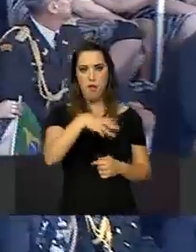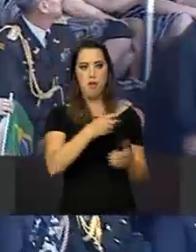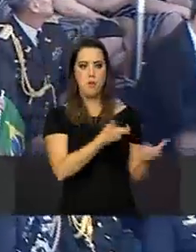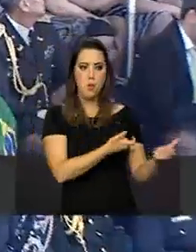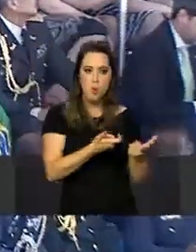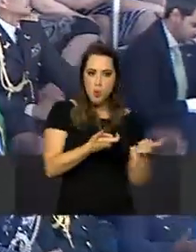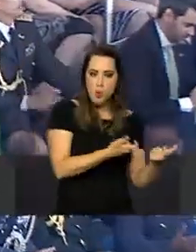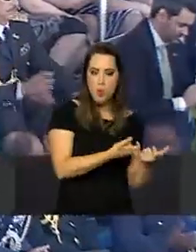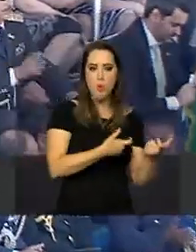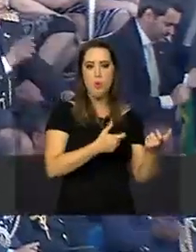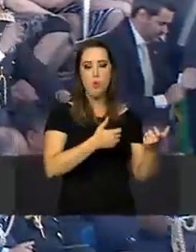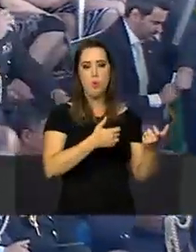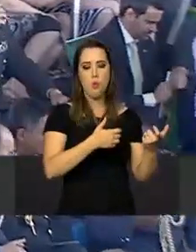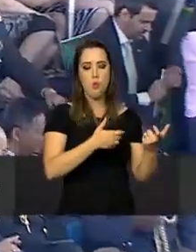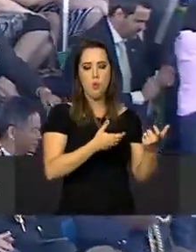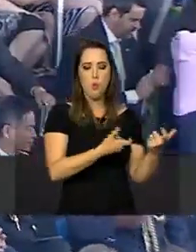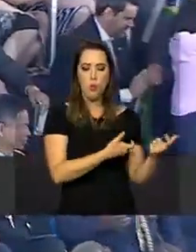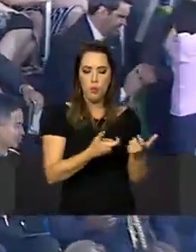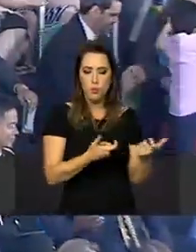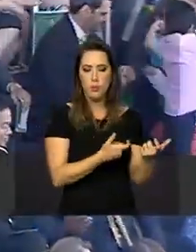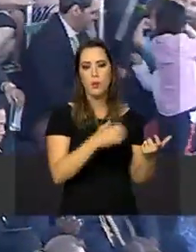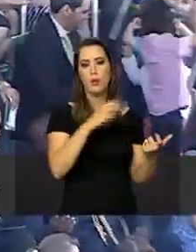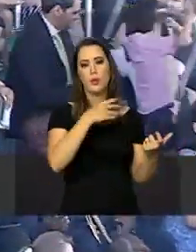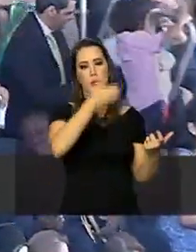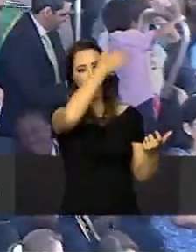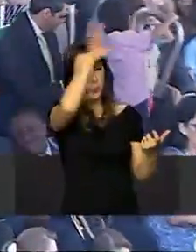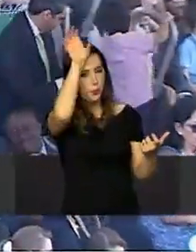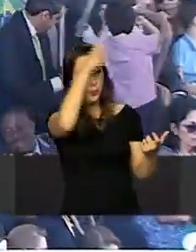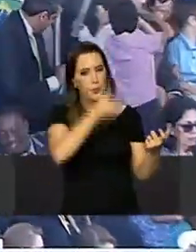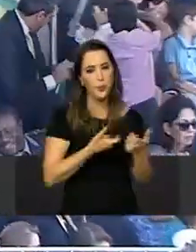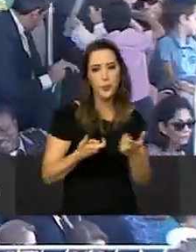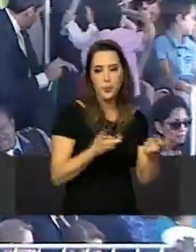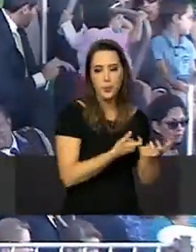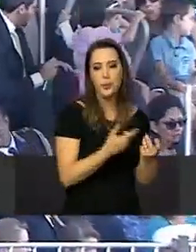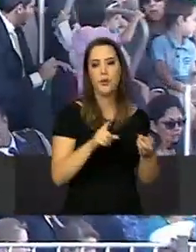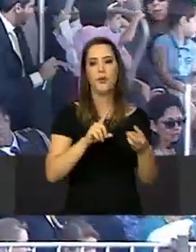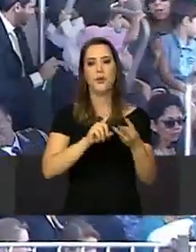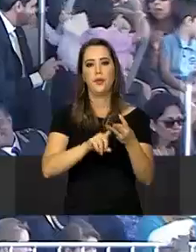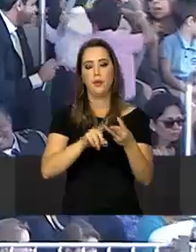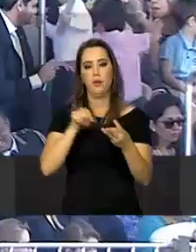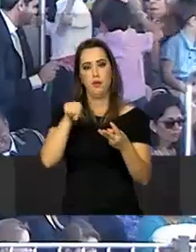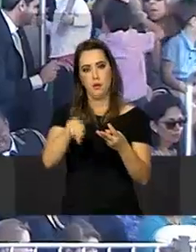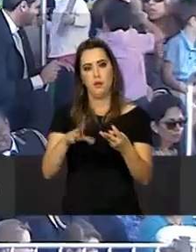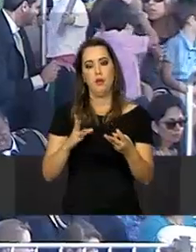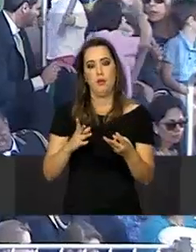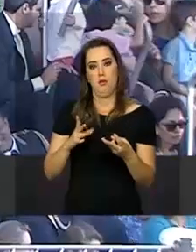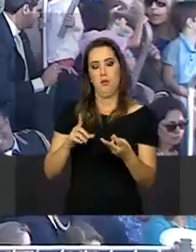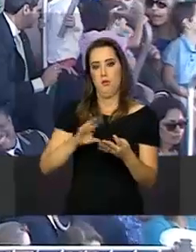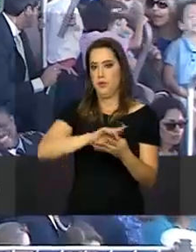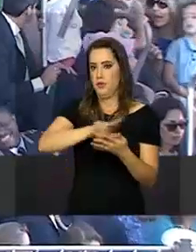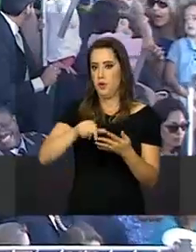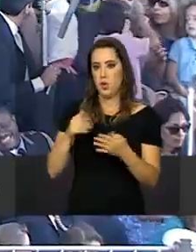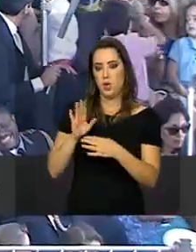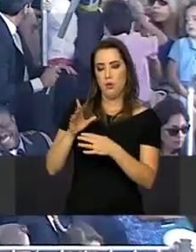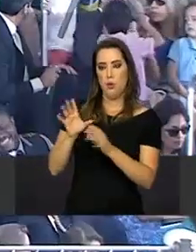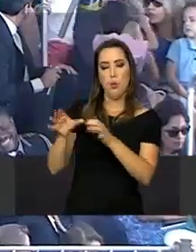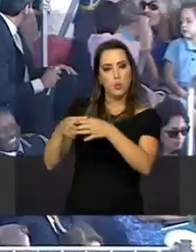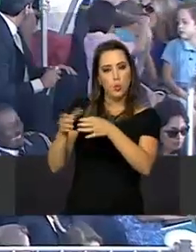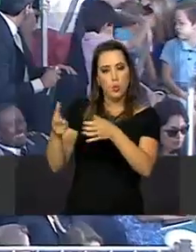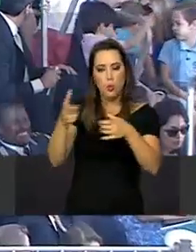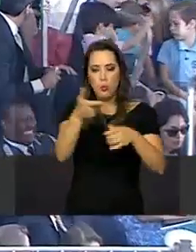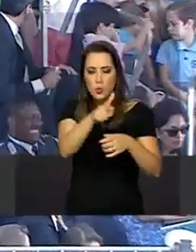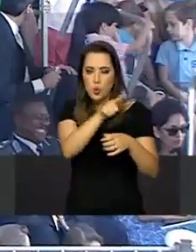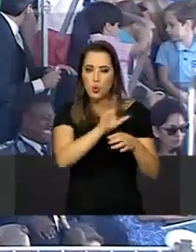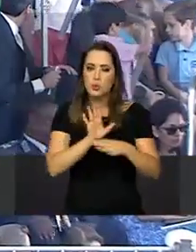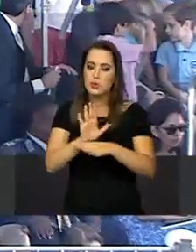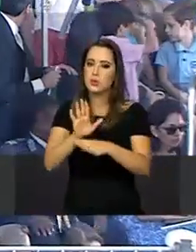As forças armadas são forças singulares, né? Então, as forças armadas. As forças auxiliares são todas aquelas que nos apoiam. E tem os órgãos